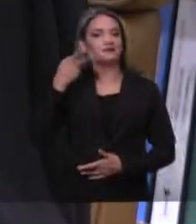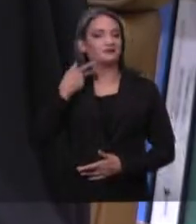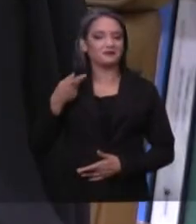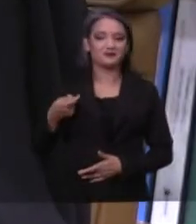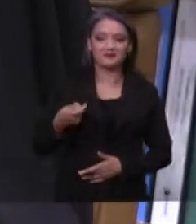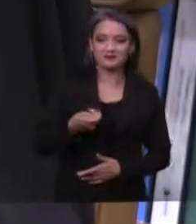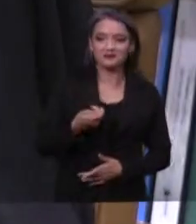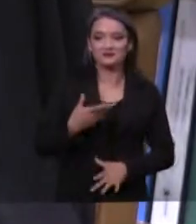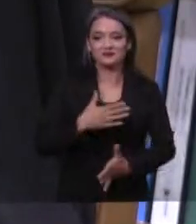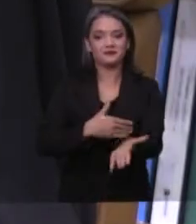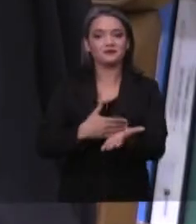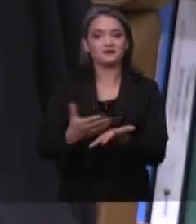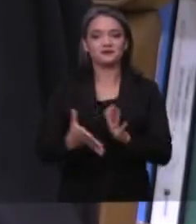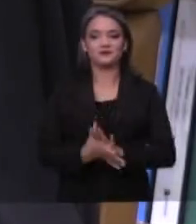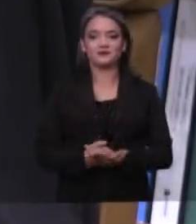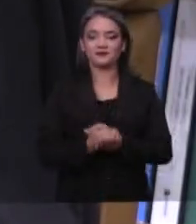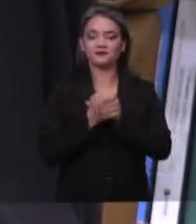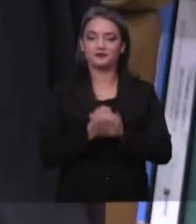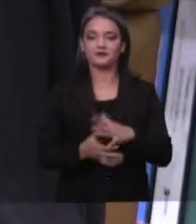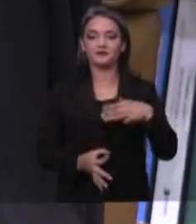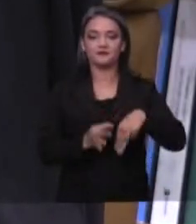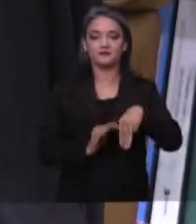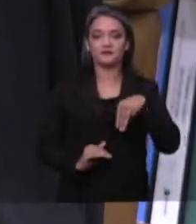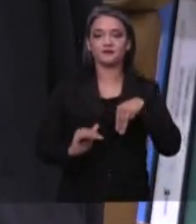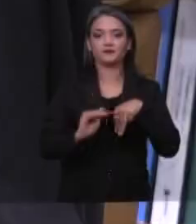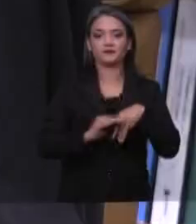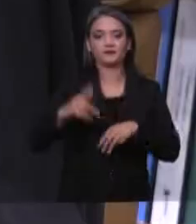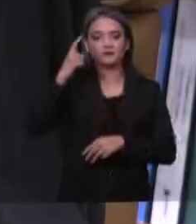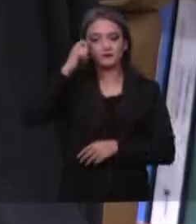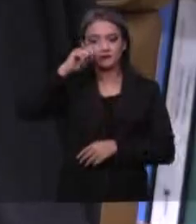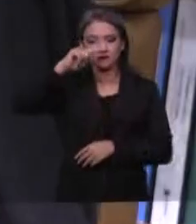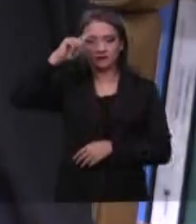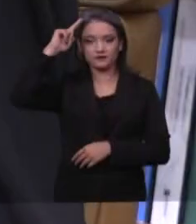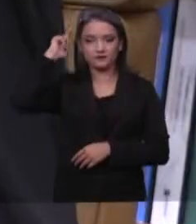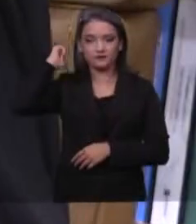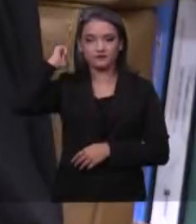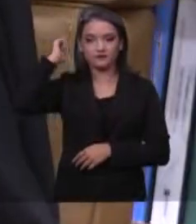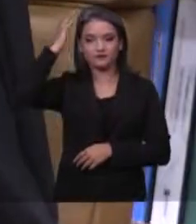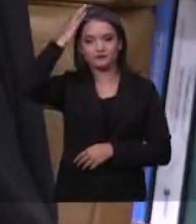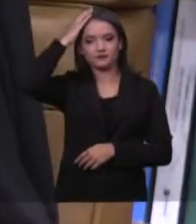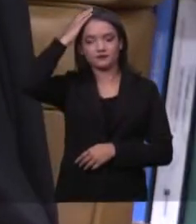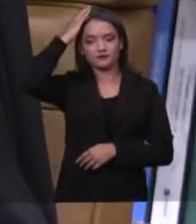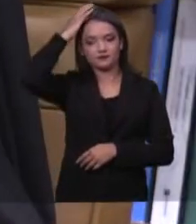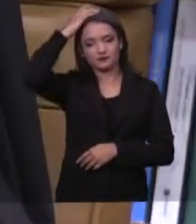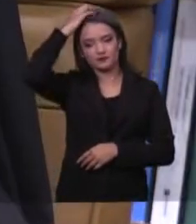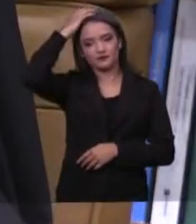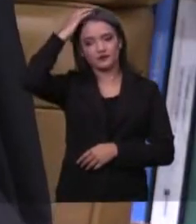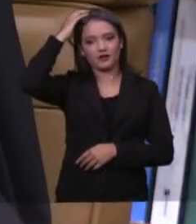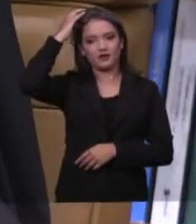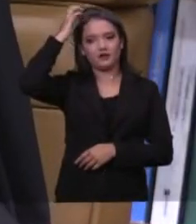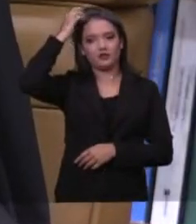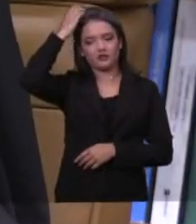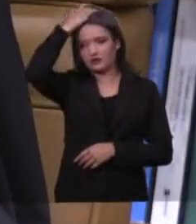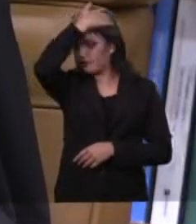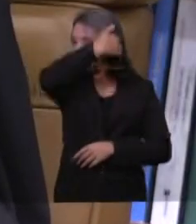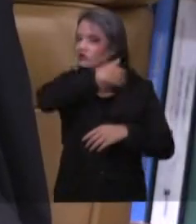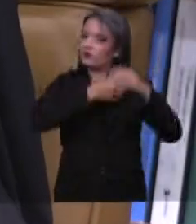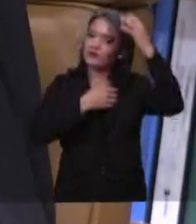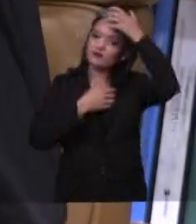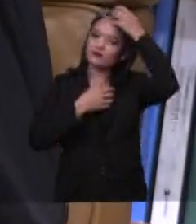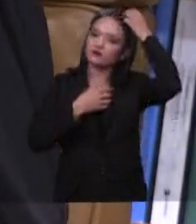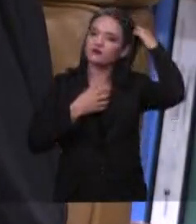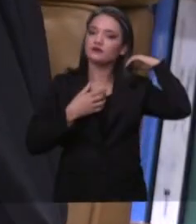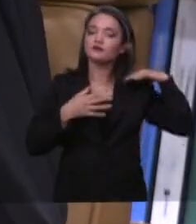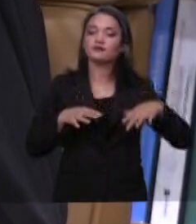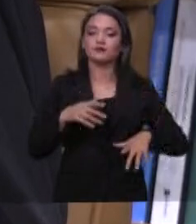cumprimentando o ministro Alexandre de Moraes pelo trabalho. Na direita, não da mesa apenas para o voto, excelentíssimo senhor ministro Luiz